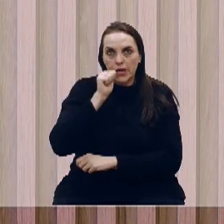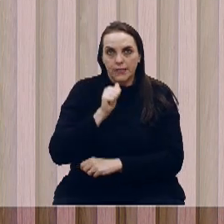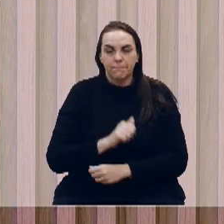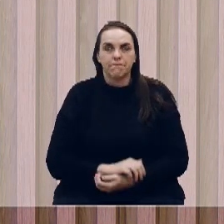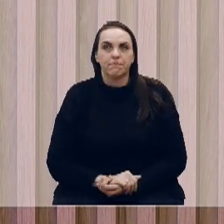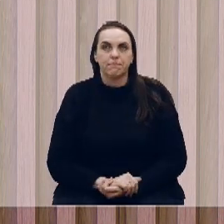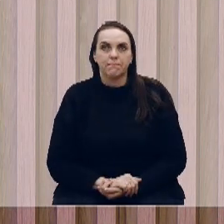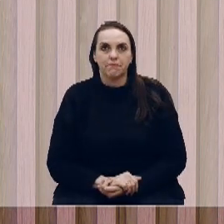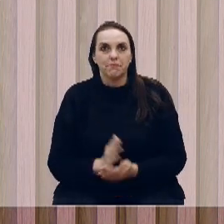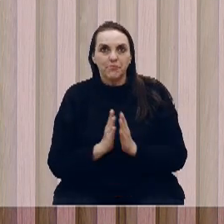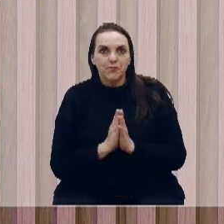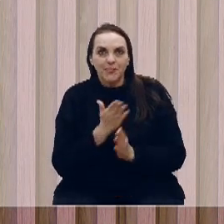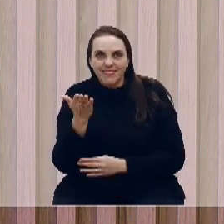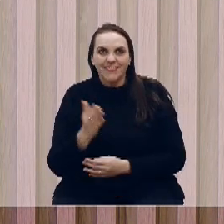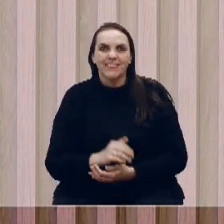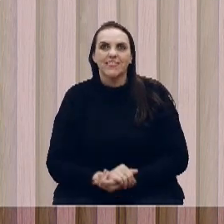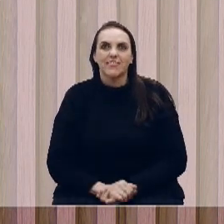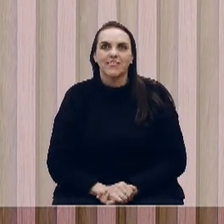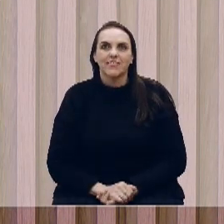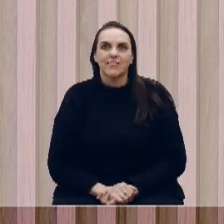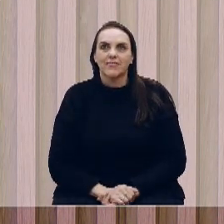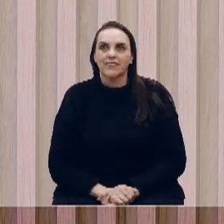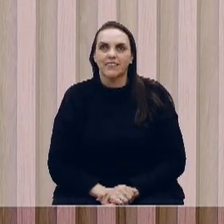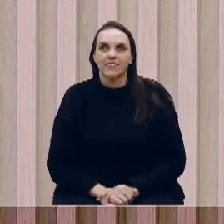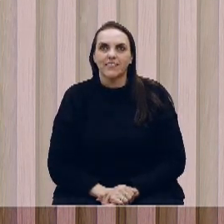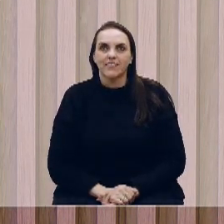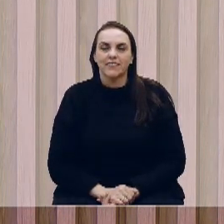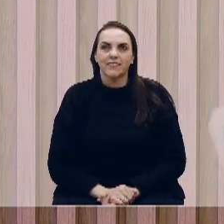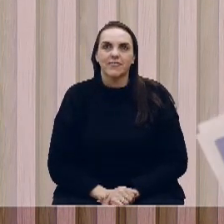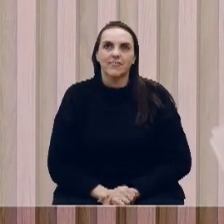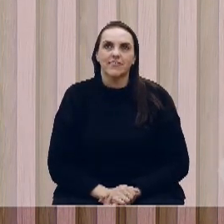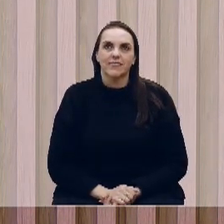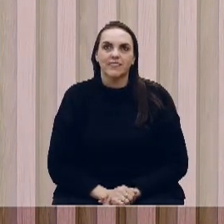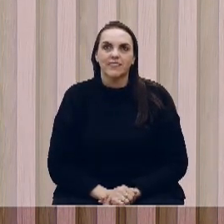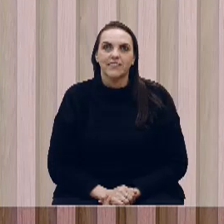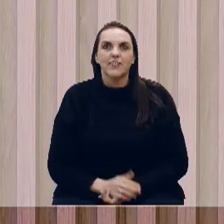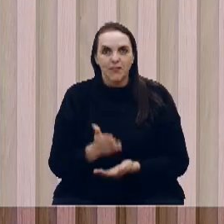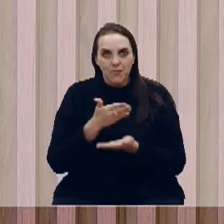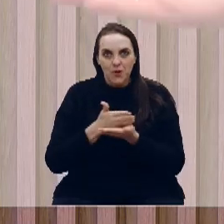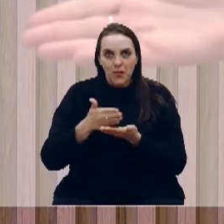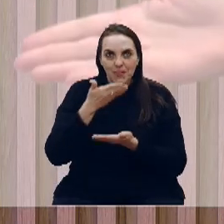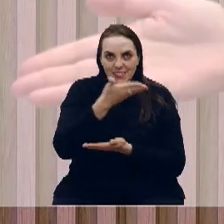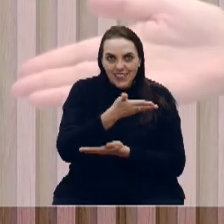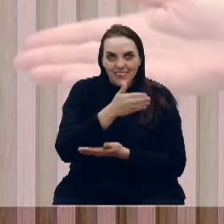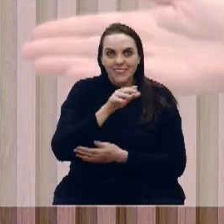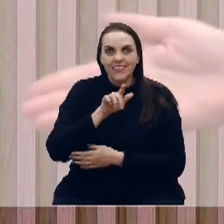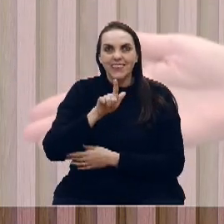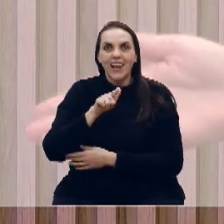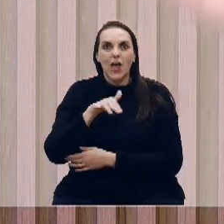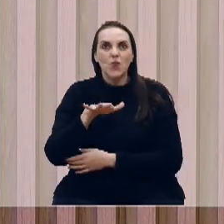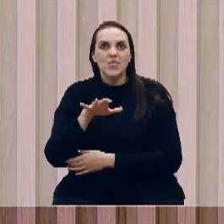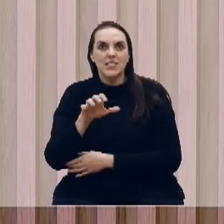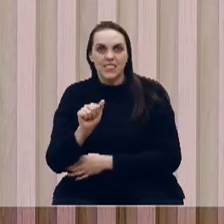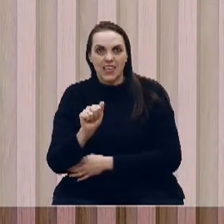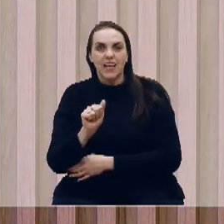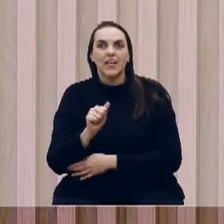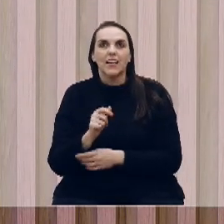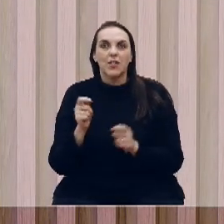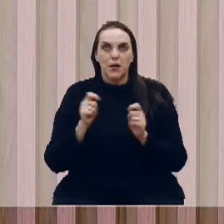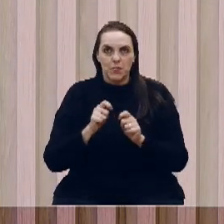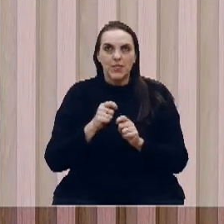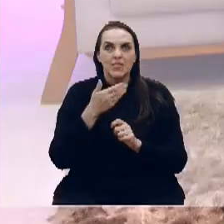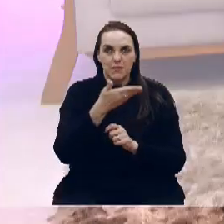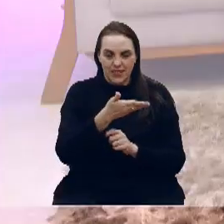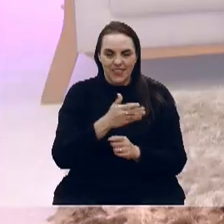Vamos falar sobre os... Quer começar a vamos começar pela Gláucia. Hoje, no primeiro bloco, a gente começou, então, com a Suzana, vamos voltar para